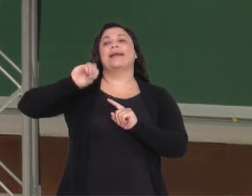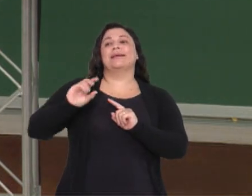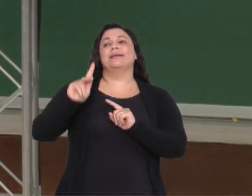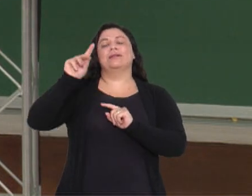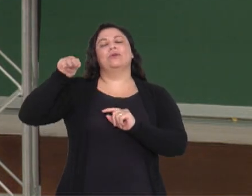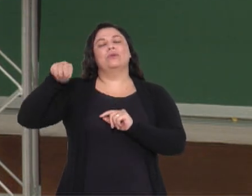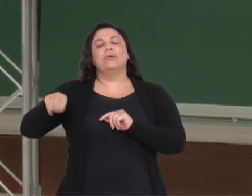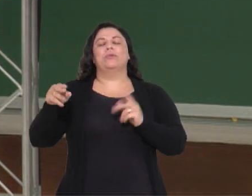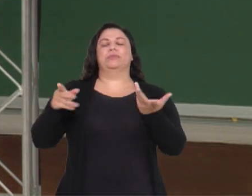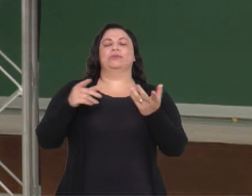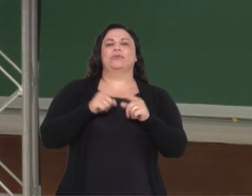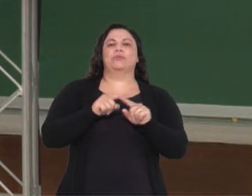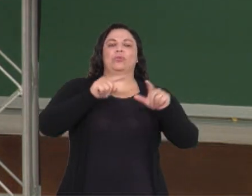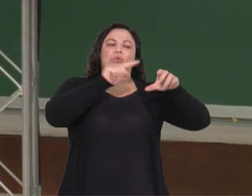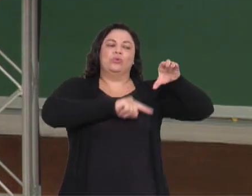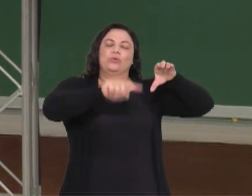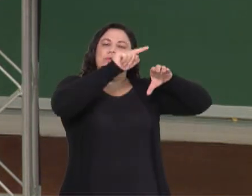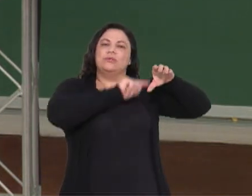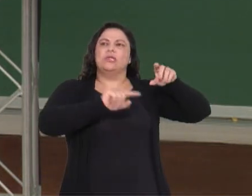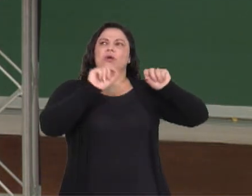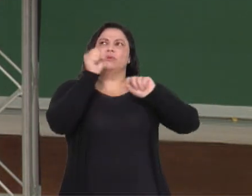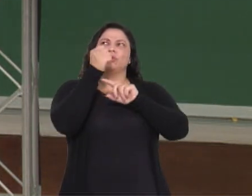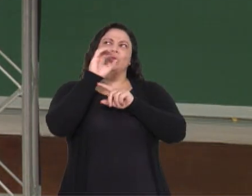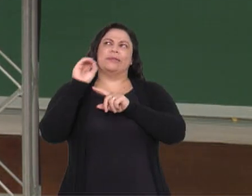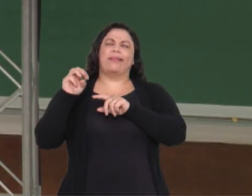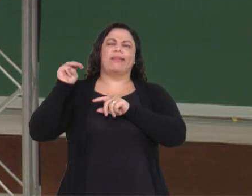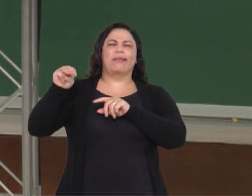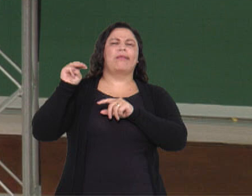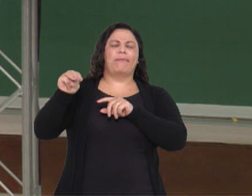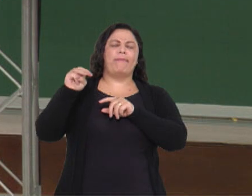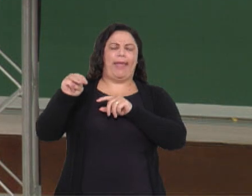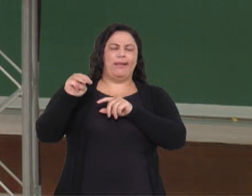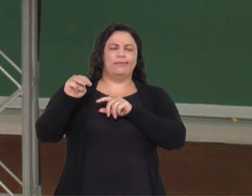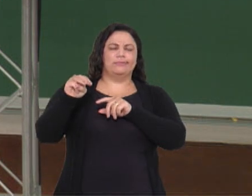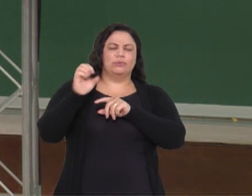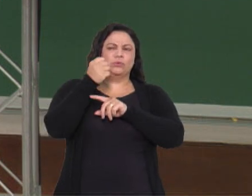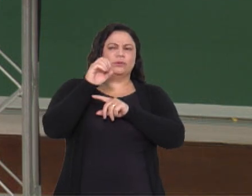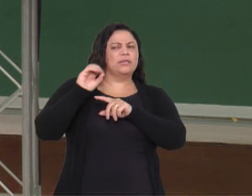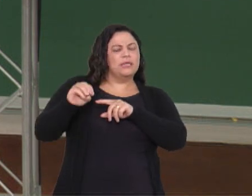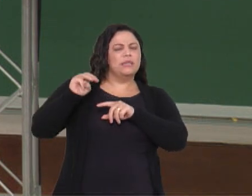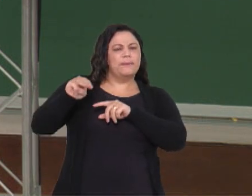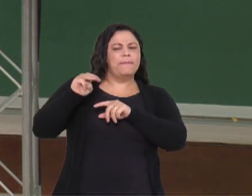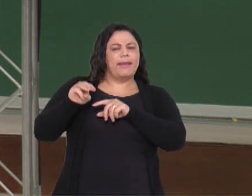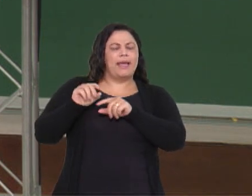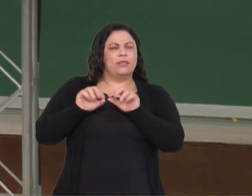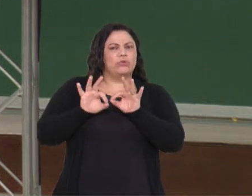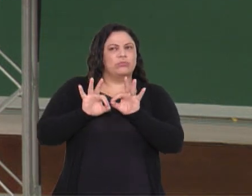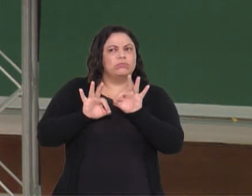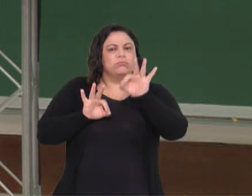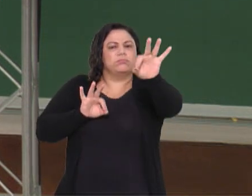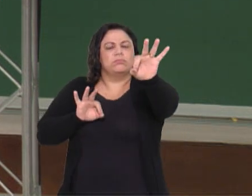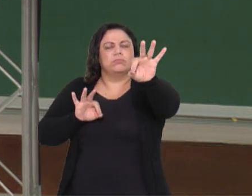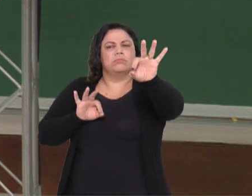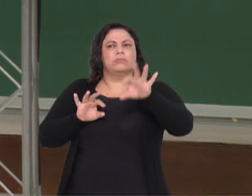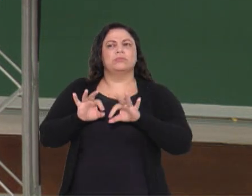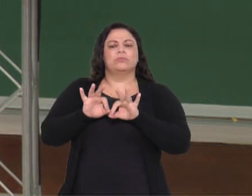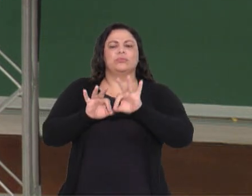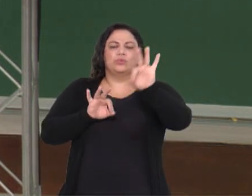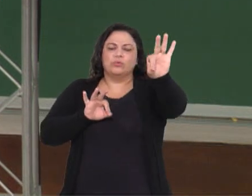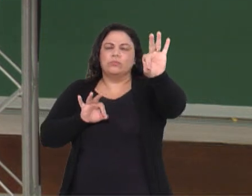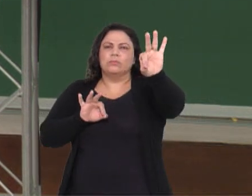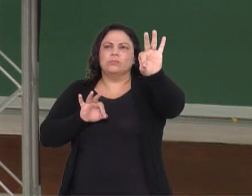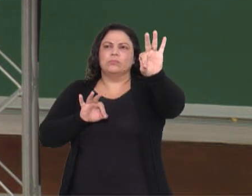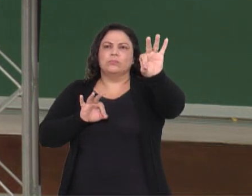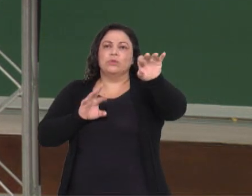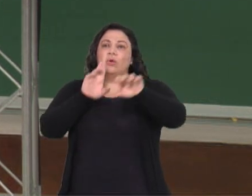metros. Correção aqui. Se o diâmetro da pista é 80, diâmetro lado a lado passando pelo centro. Logo, o